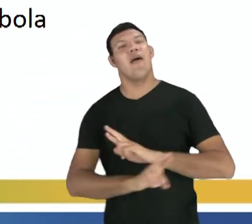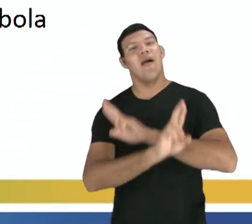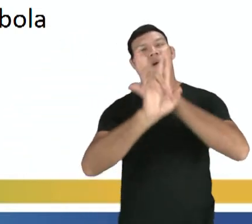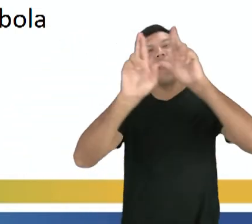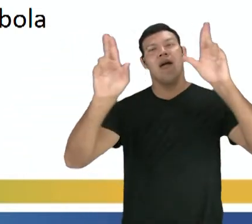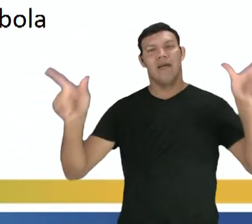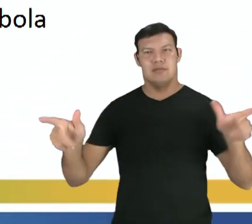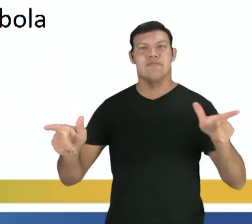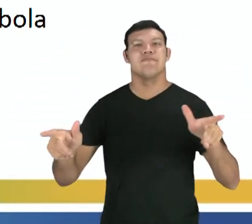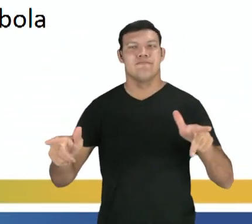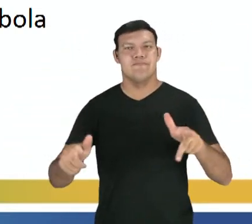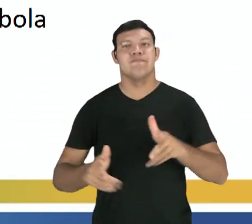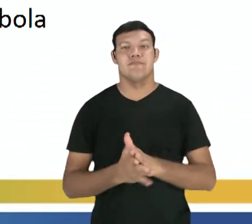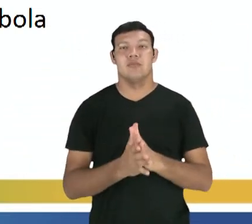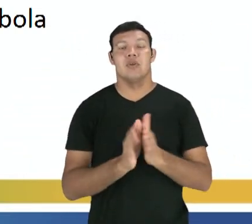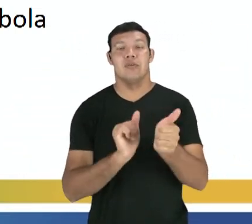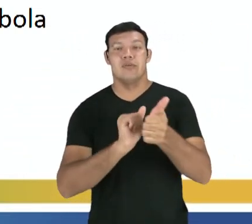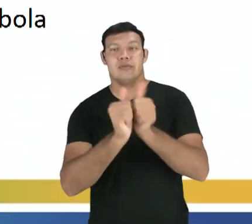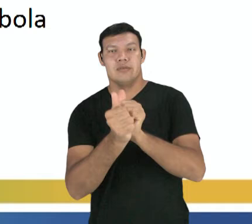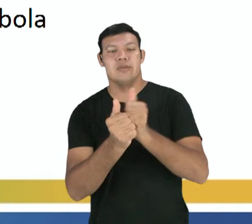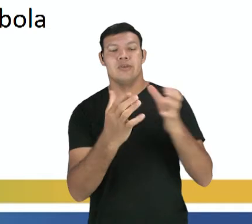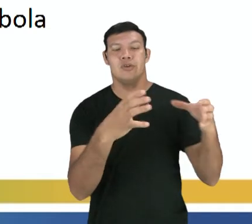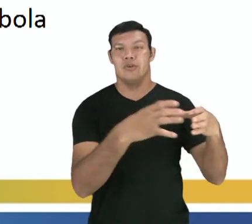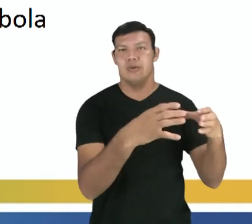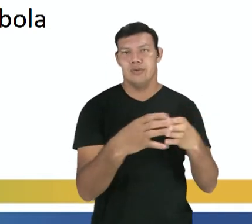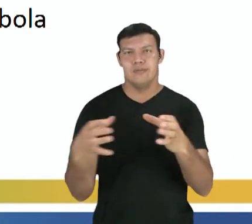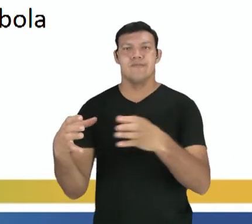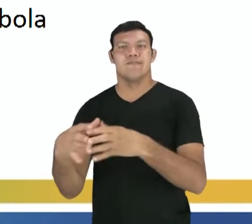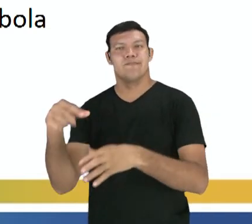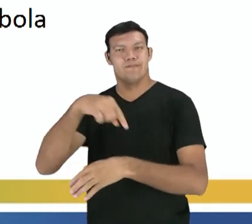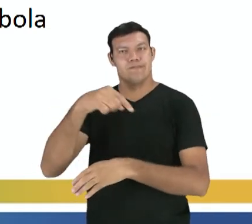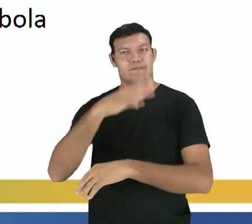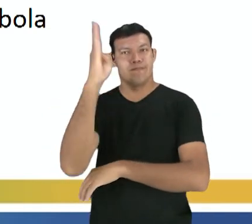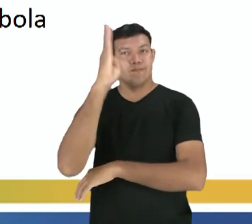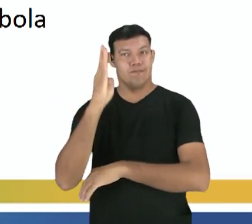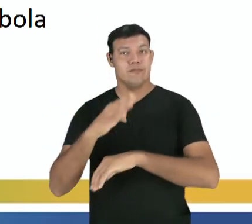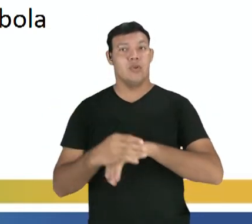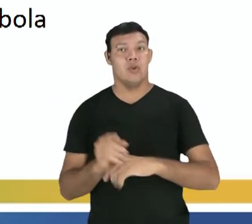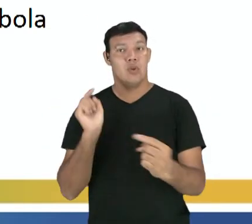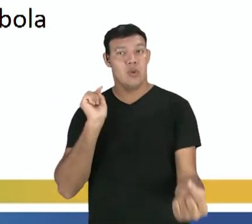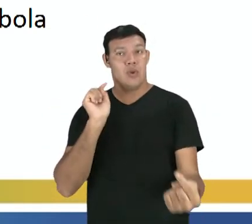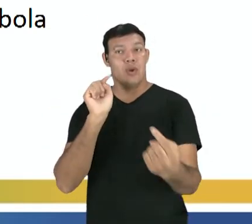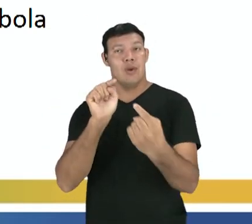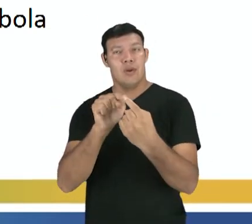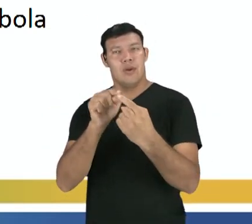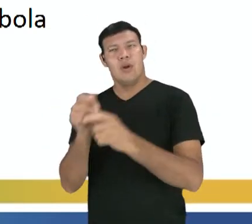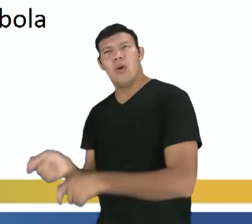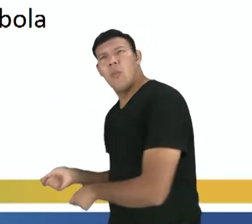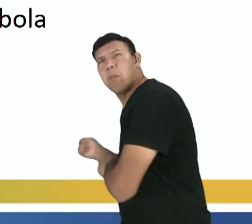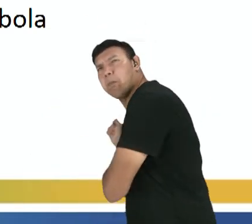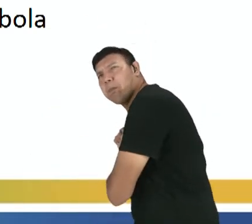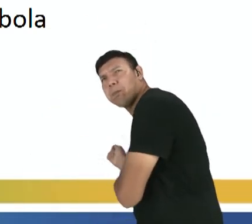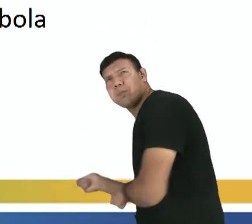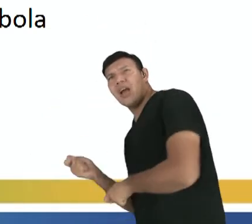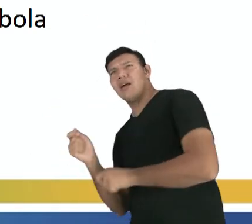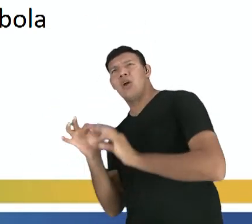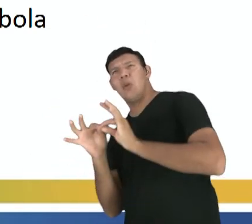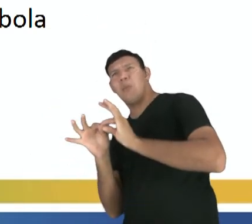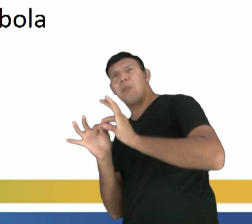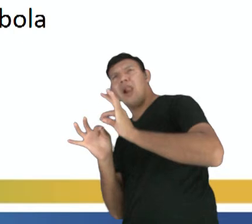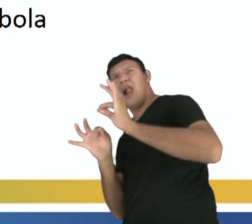jogos de equipe que nós temos aqui no nosso país. E o objetivo do jogo é arremessar a bola com o bastão e